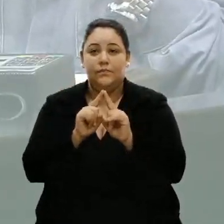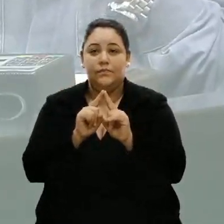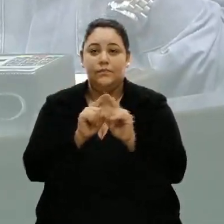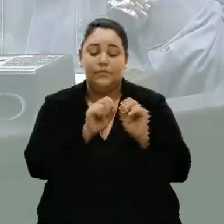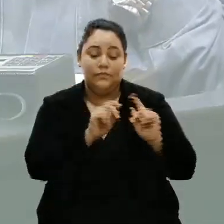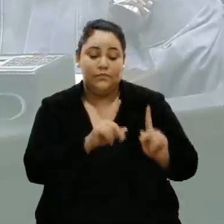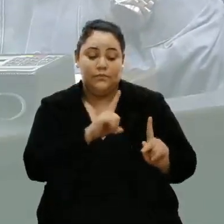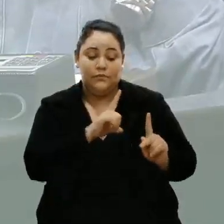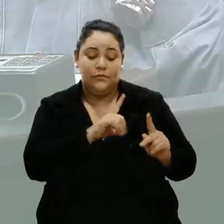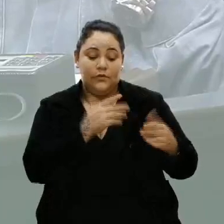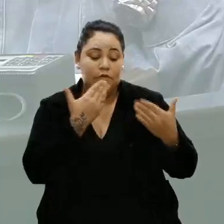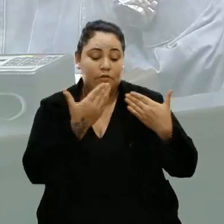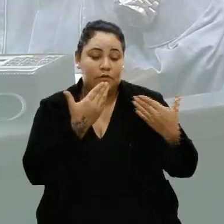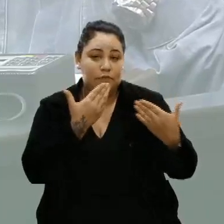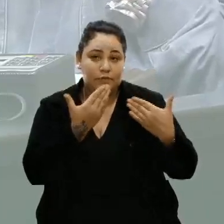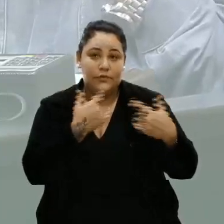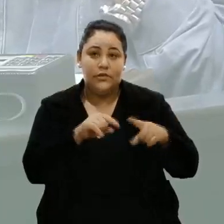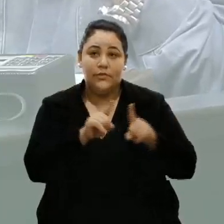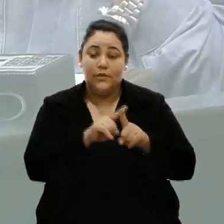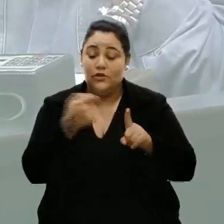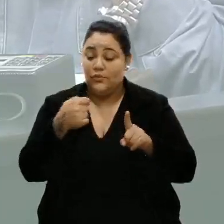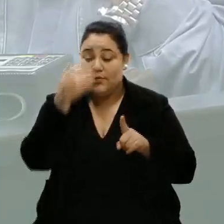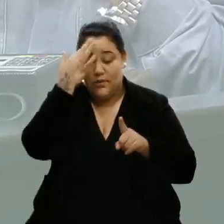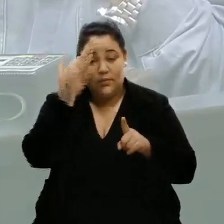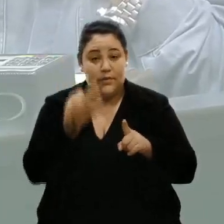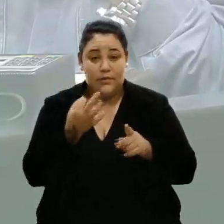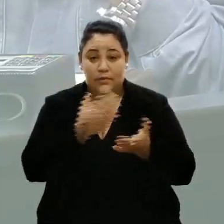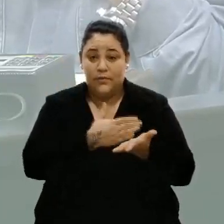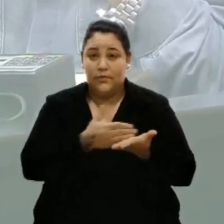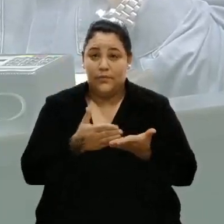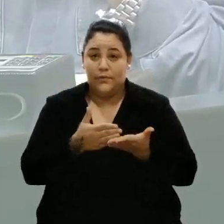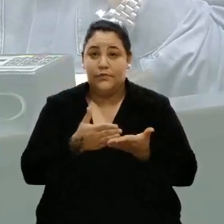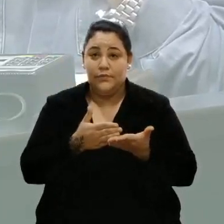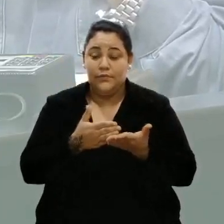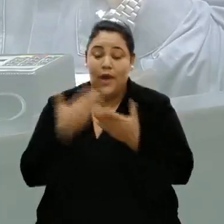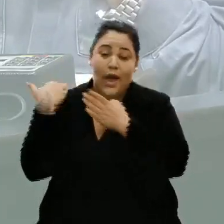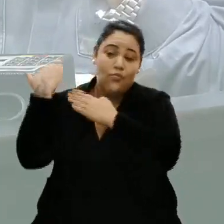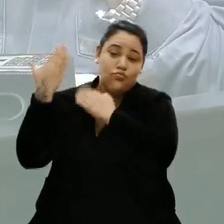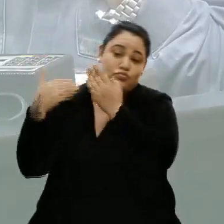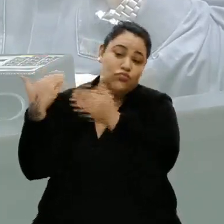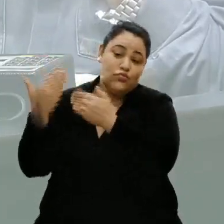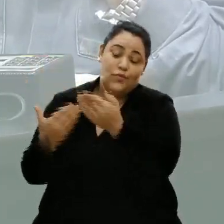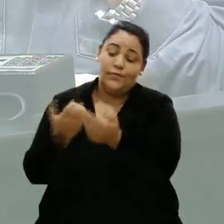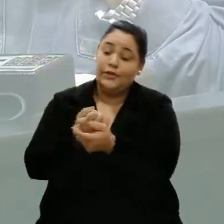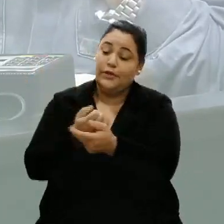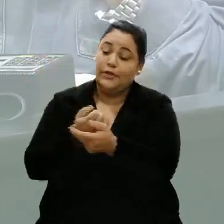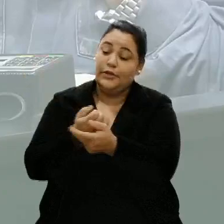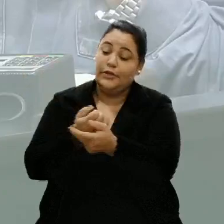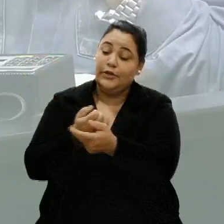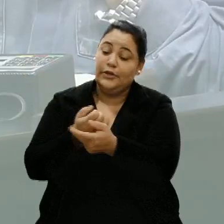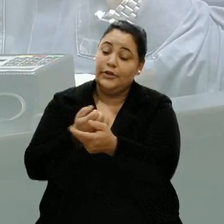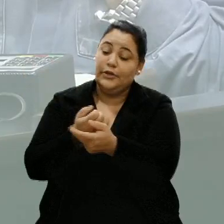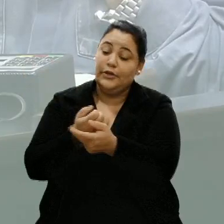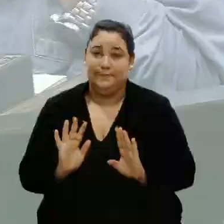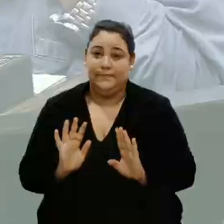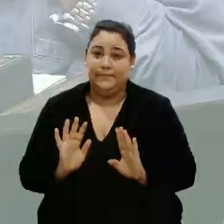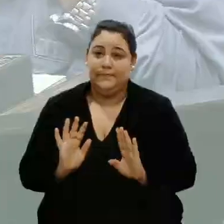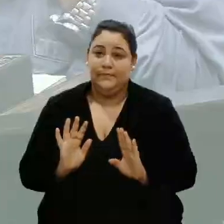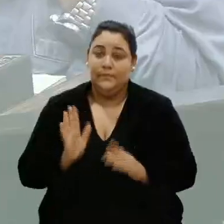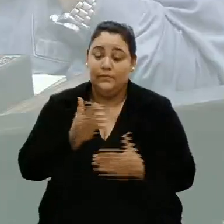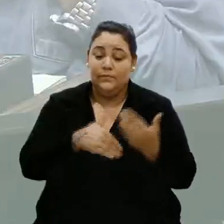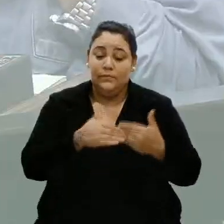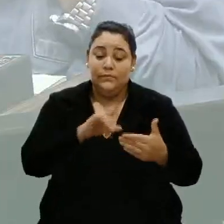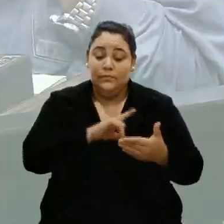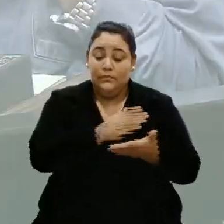alguma dúvida a esse respeito, a gente precisa compreender o início e o histórico das coisas. Desde